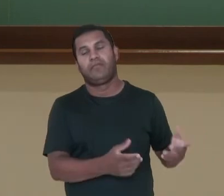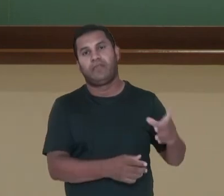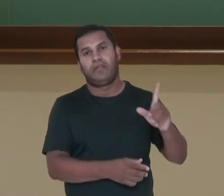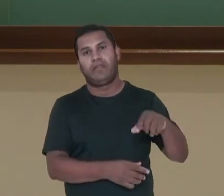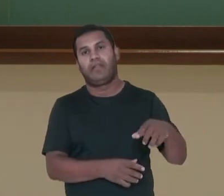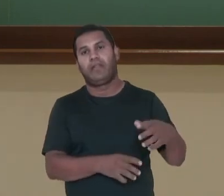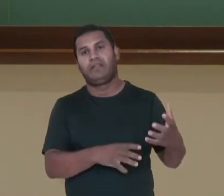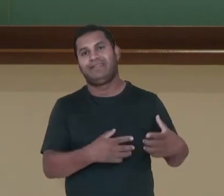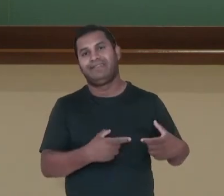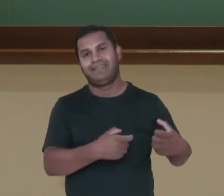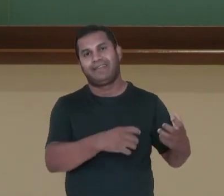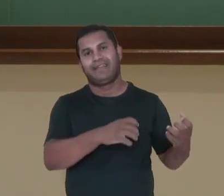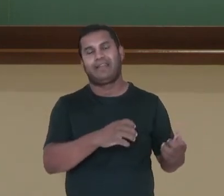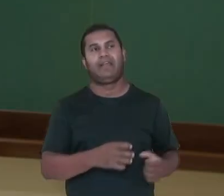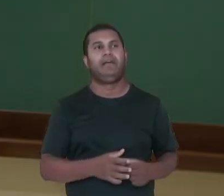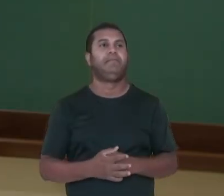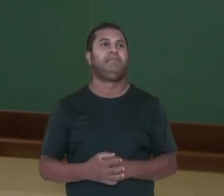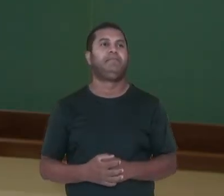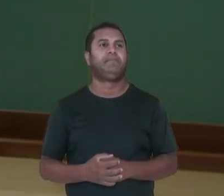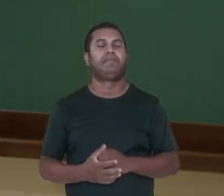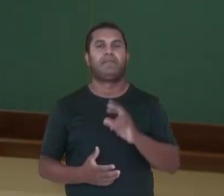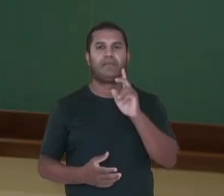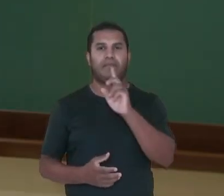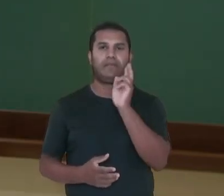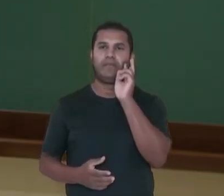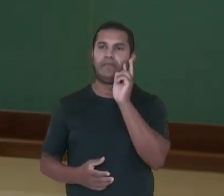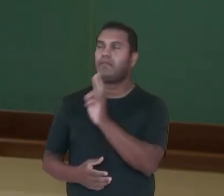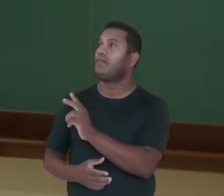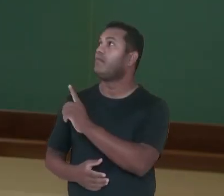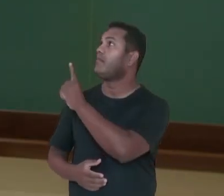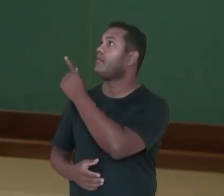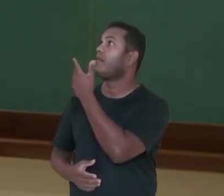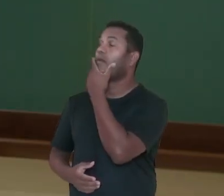né? Então aqui temos uma fotografia, né, de um ministro da